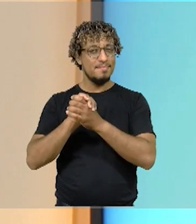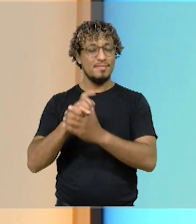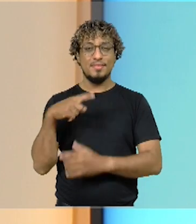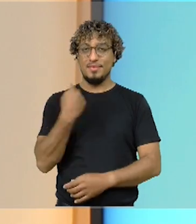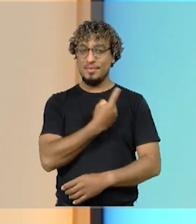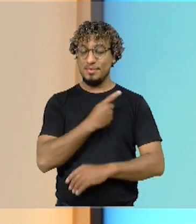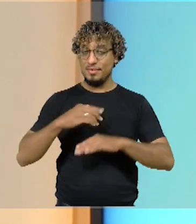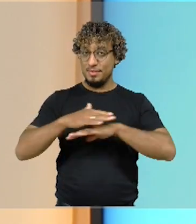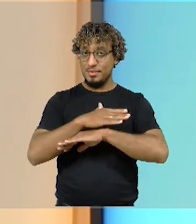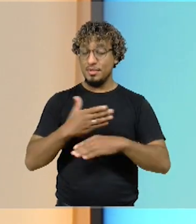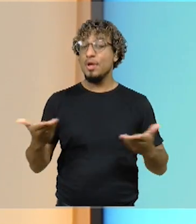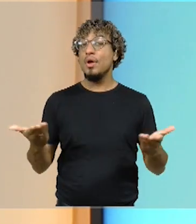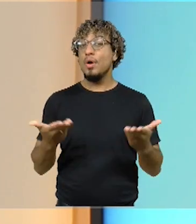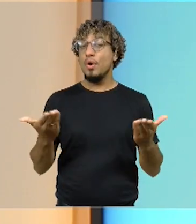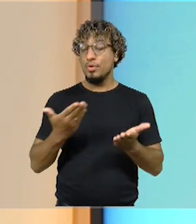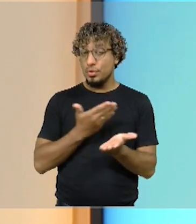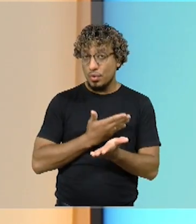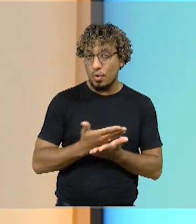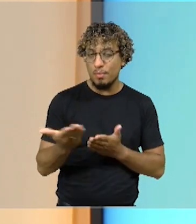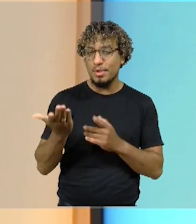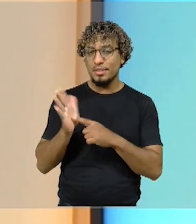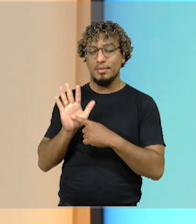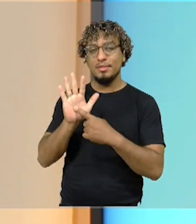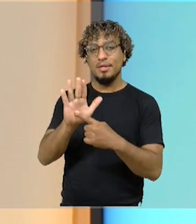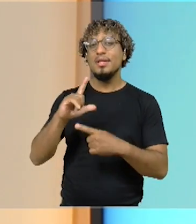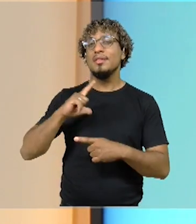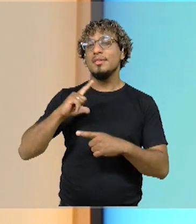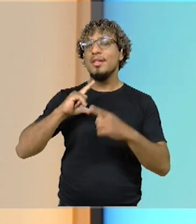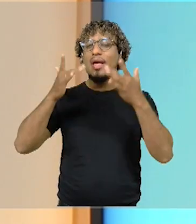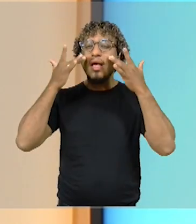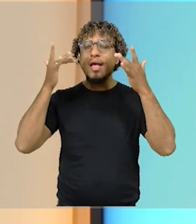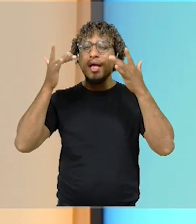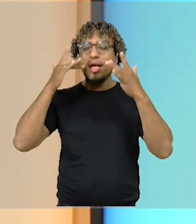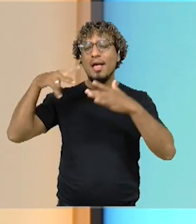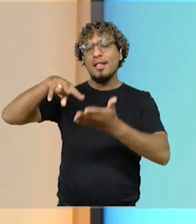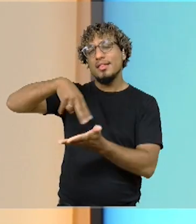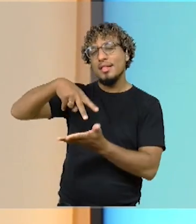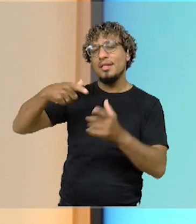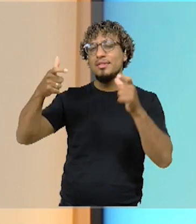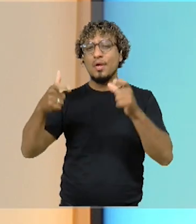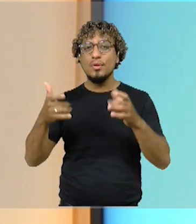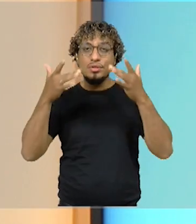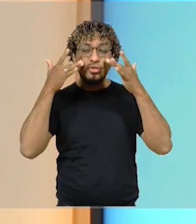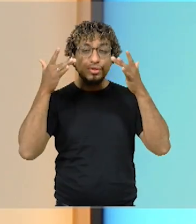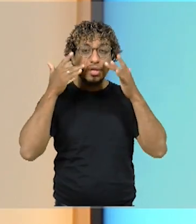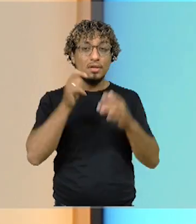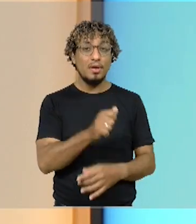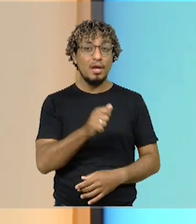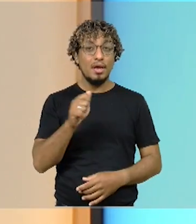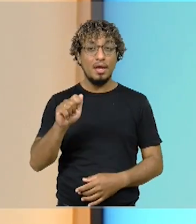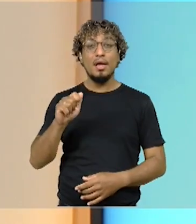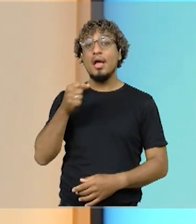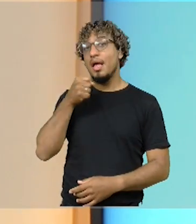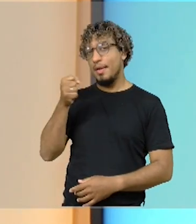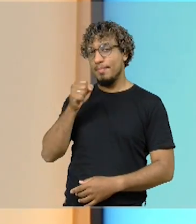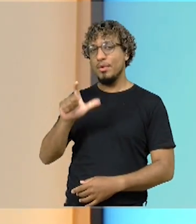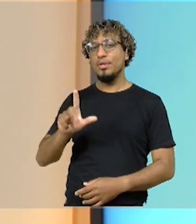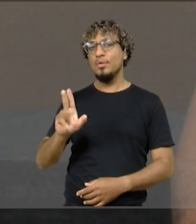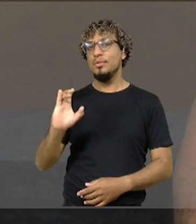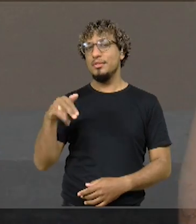as celebrações, hoje tem um espetáculo de dança da Escola Expressar no Teatro Arthur Azevedo. A repórter Luciana Rodrigues tem mais